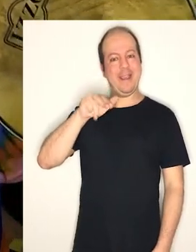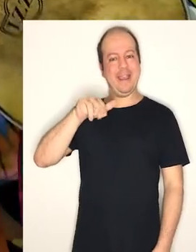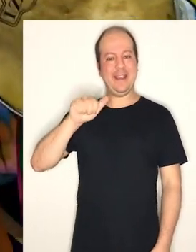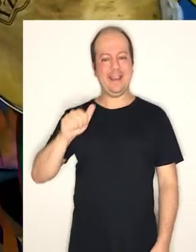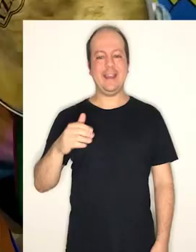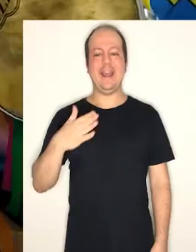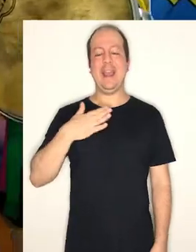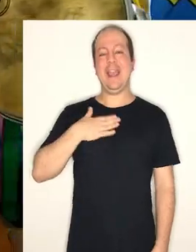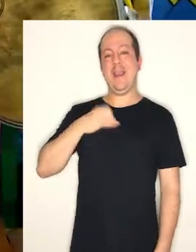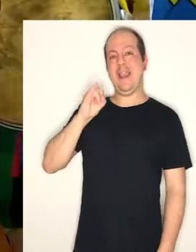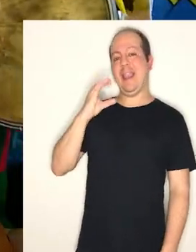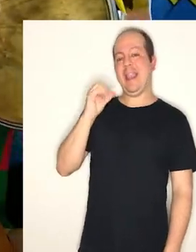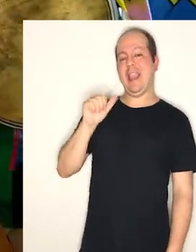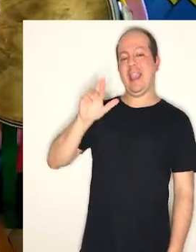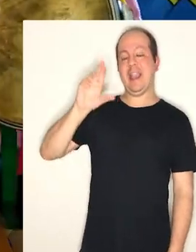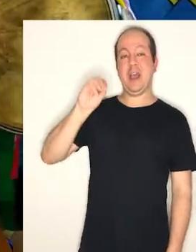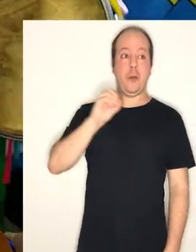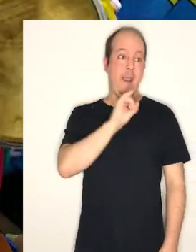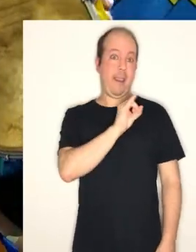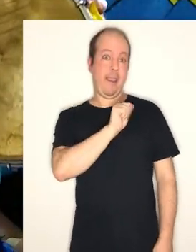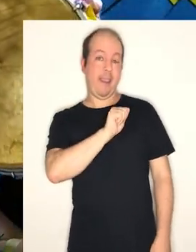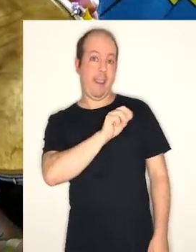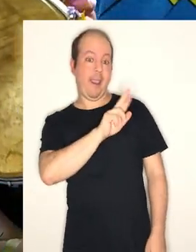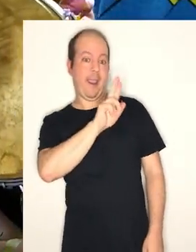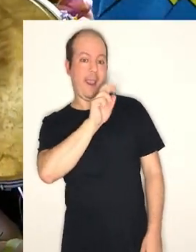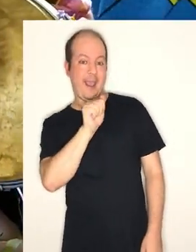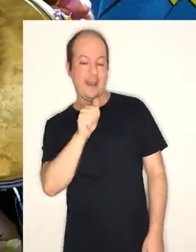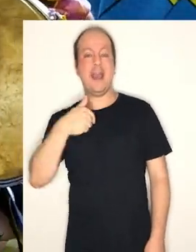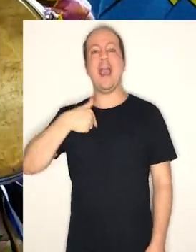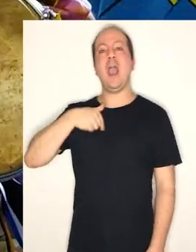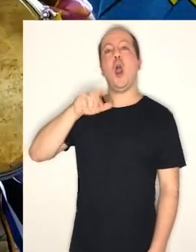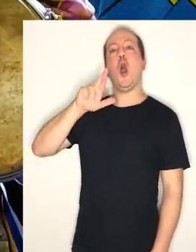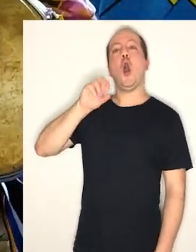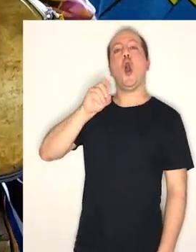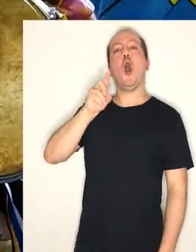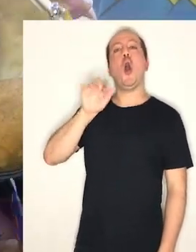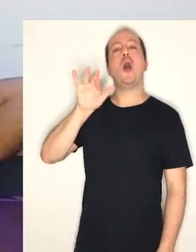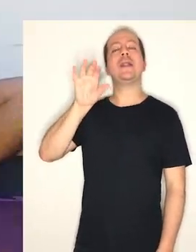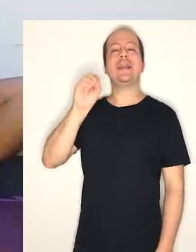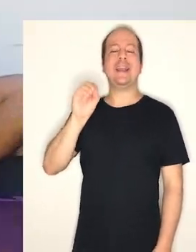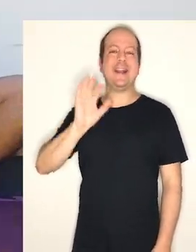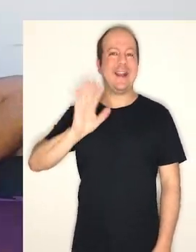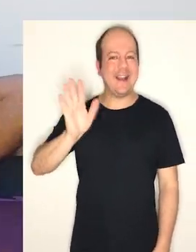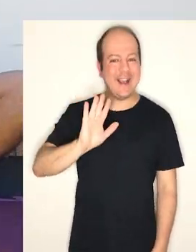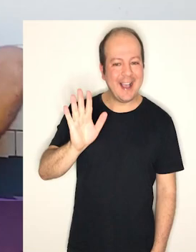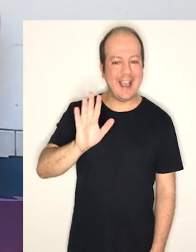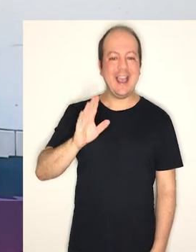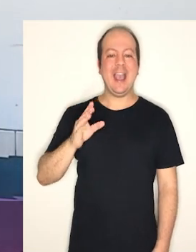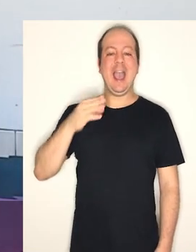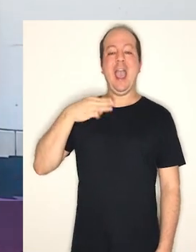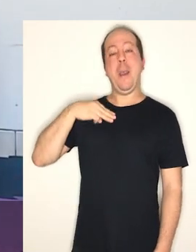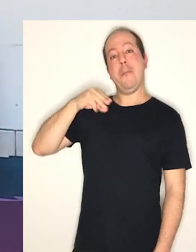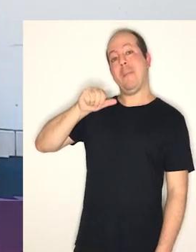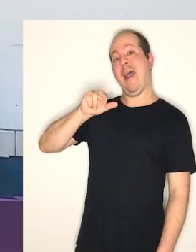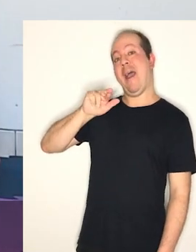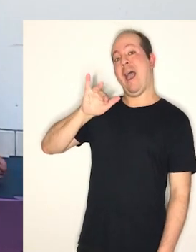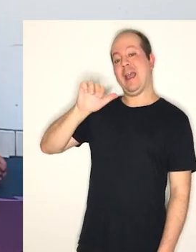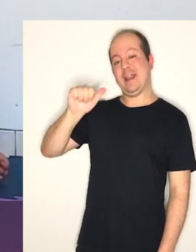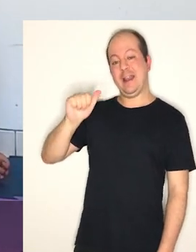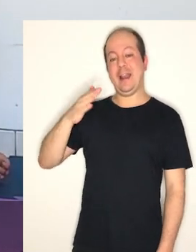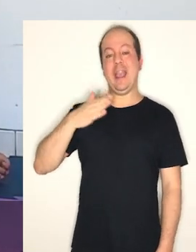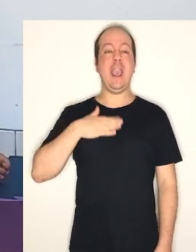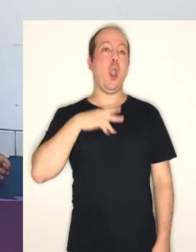Juliana. Eu sou o Ícaro. Essa é a Yara. Eu sou o Rodrigo. Olá, pessoal. Eu sou a